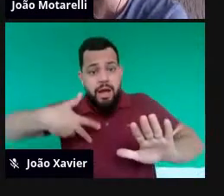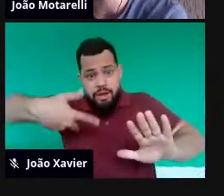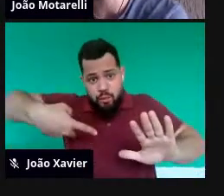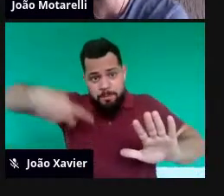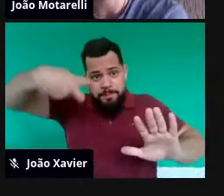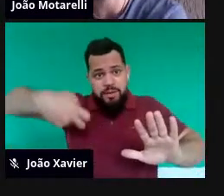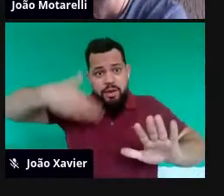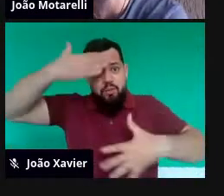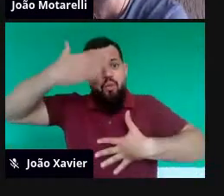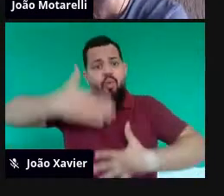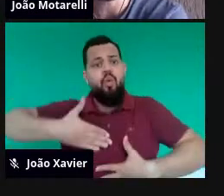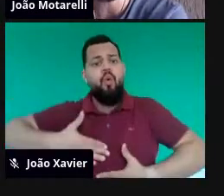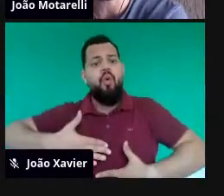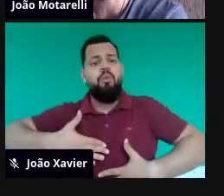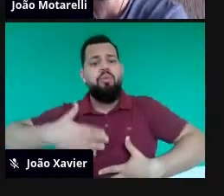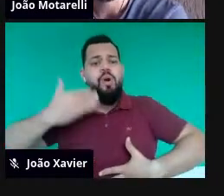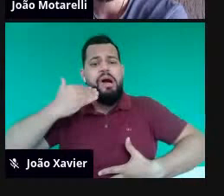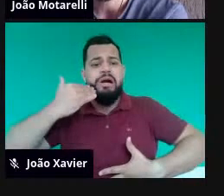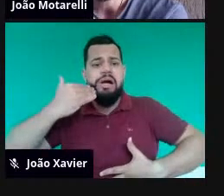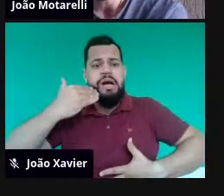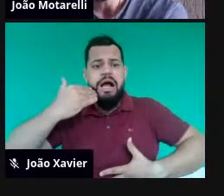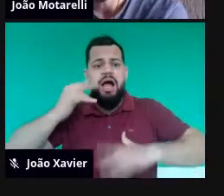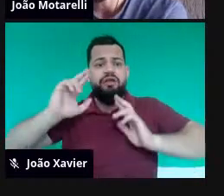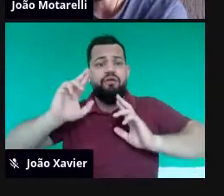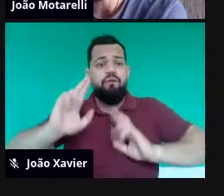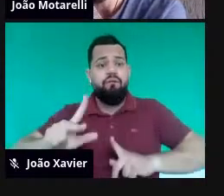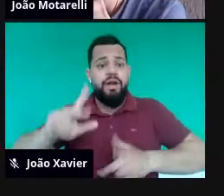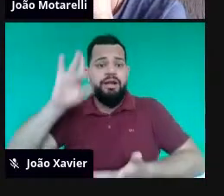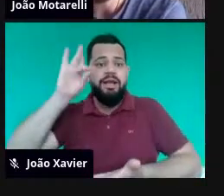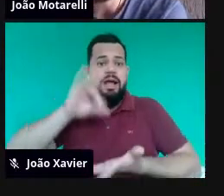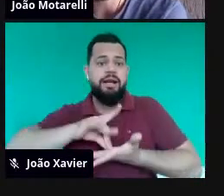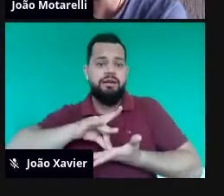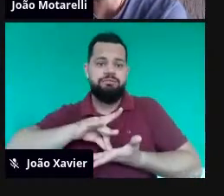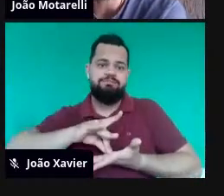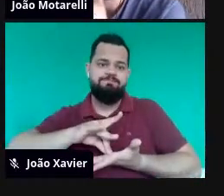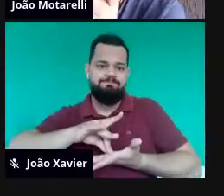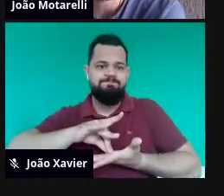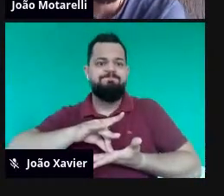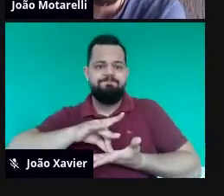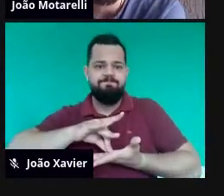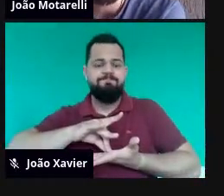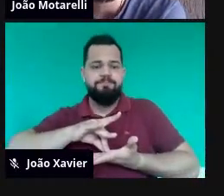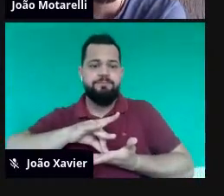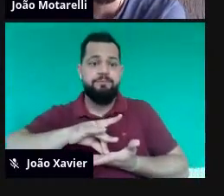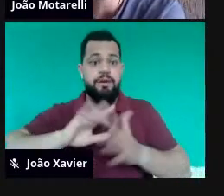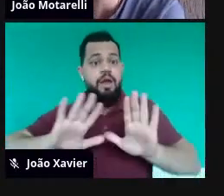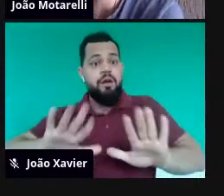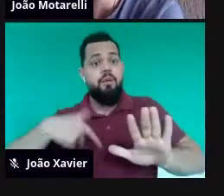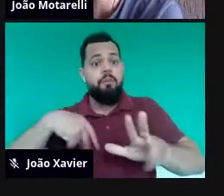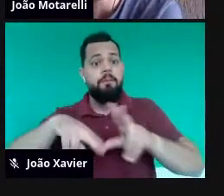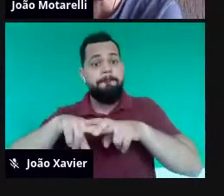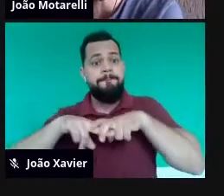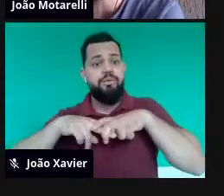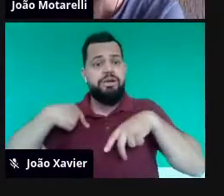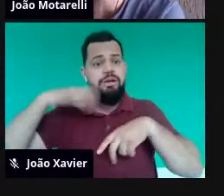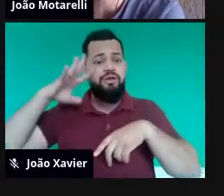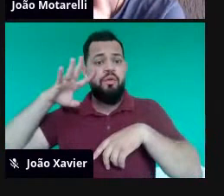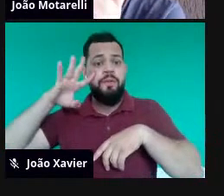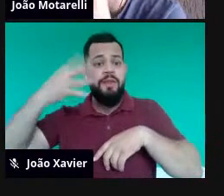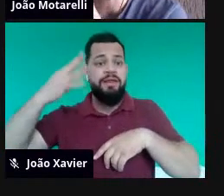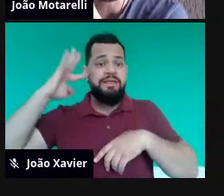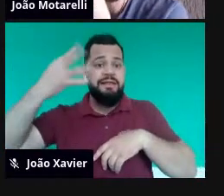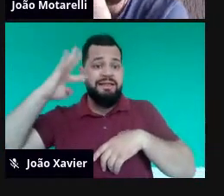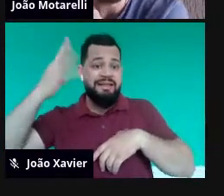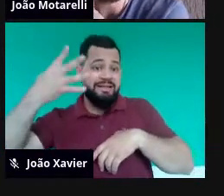tenho, de uma forma distorcida do real. E isso faz com que eu tome as ações baseadas nessa distorção e não